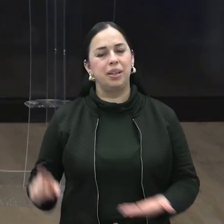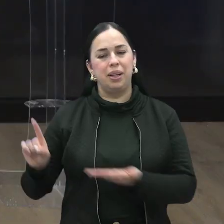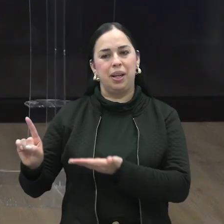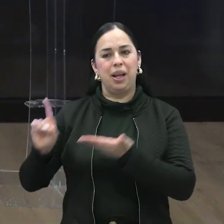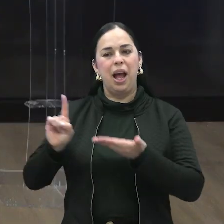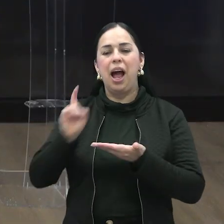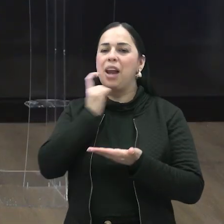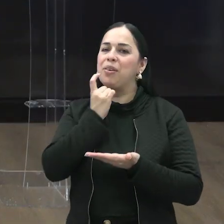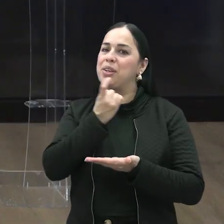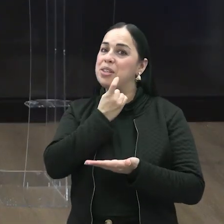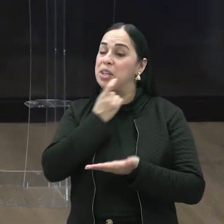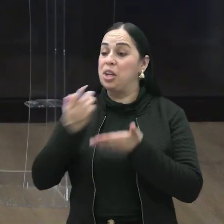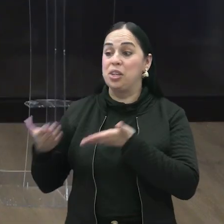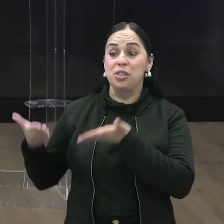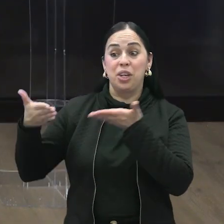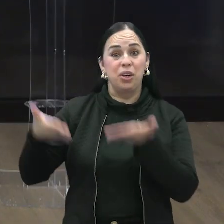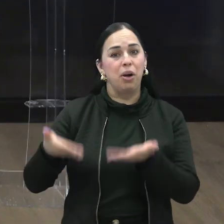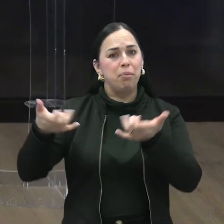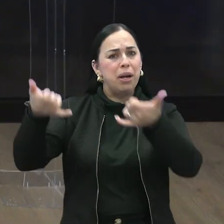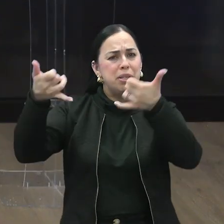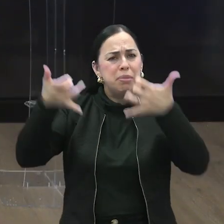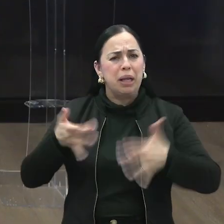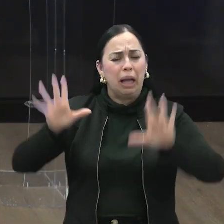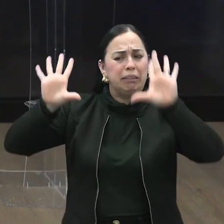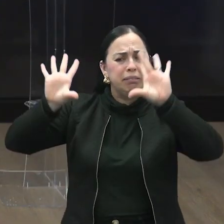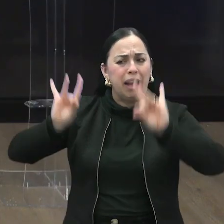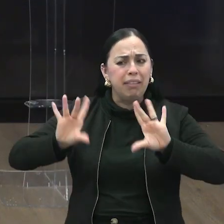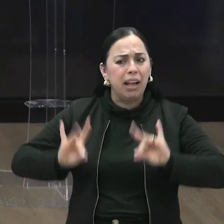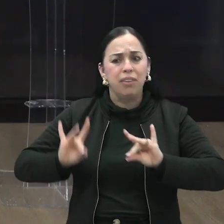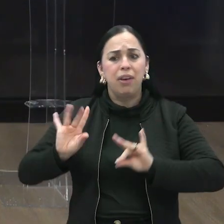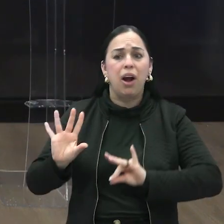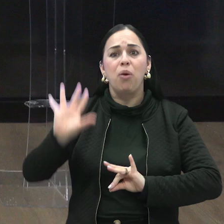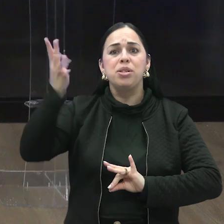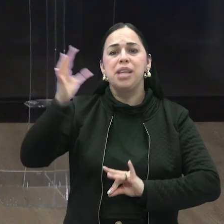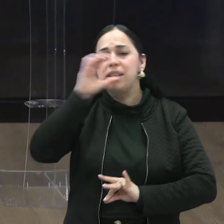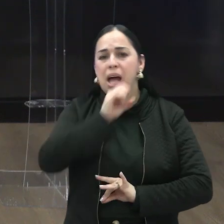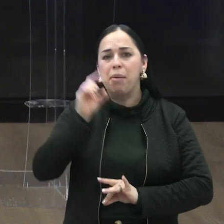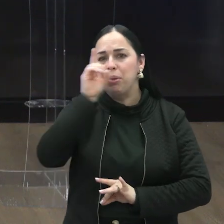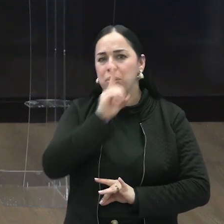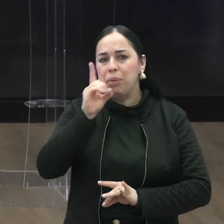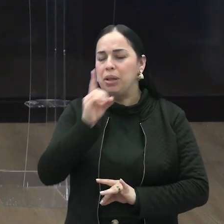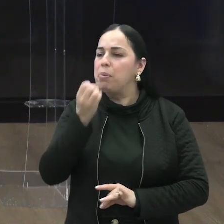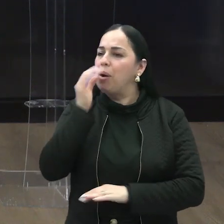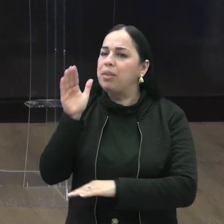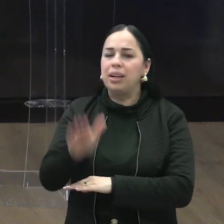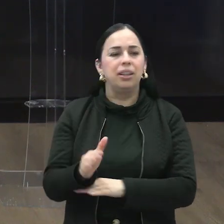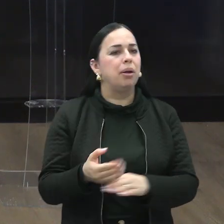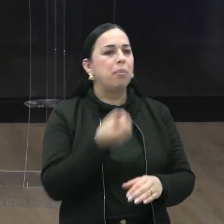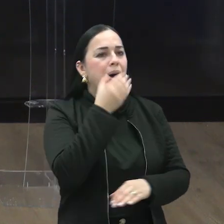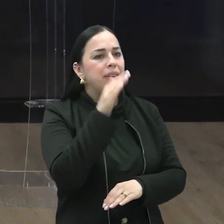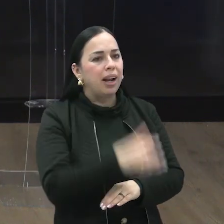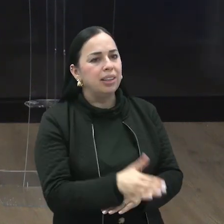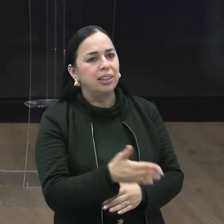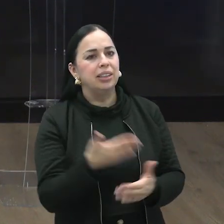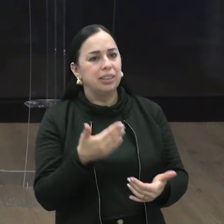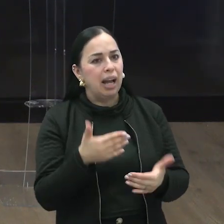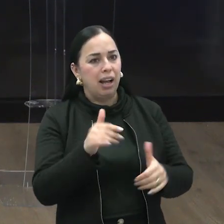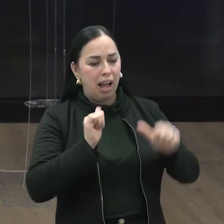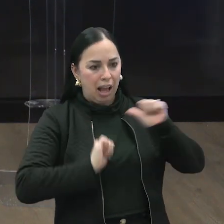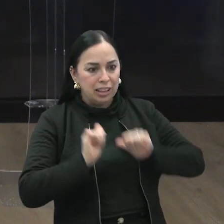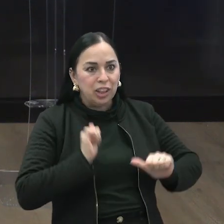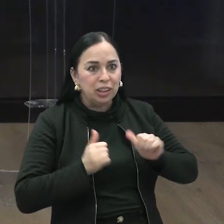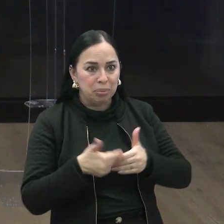A Luísa Minas já está aqui com a gente para nos contar tudo que vai rolar nesse final de semana, né, Lu? Boa tarde para você. Boa tarde, Fran. Animada para o final de